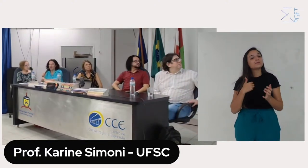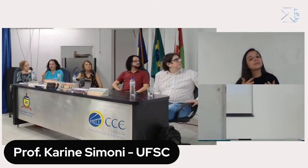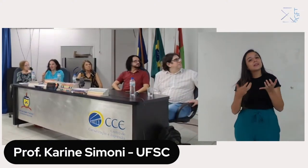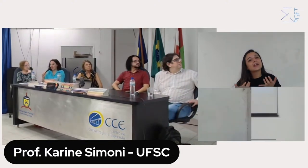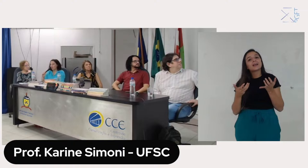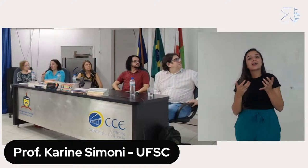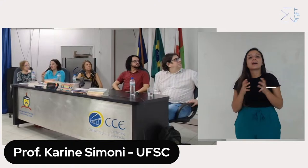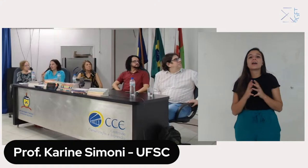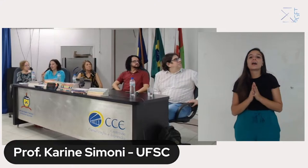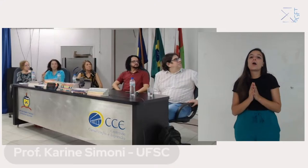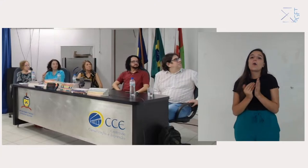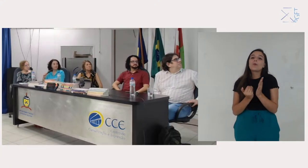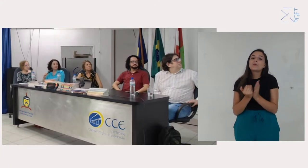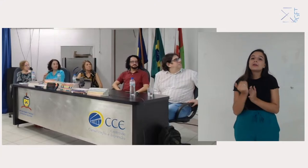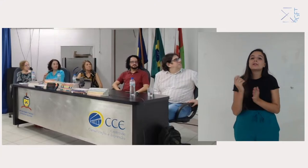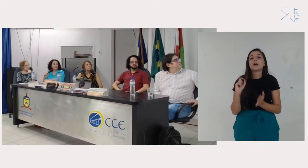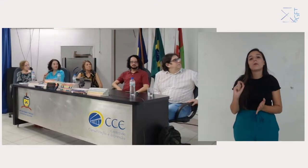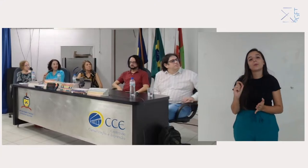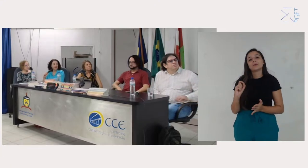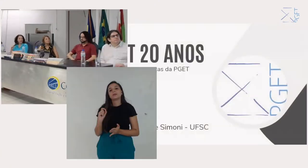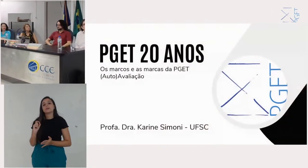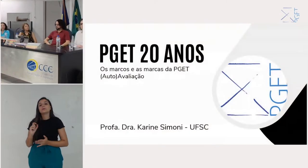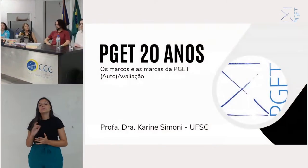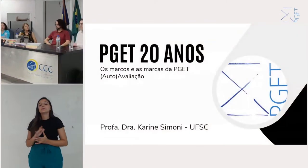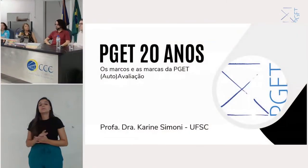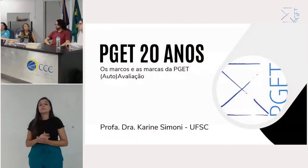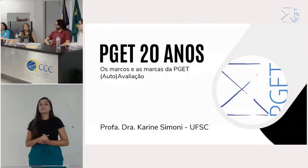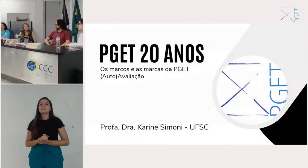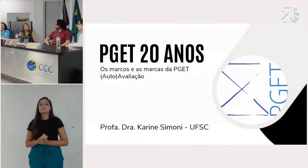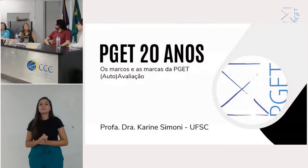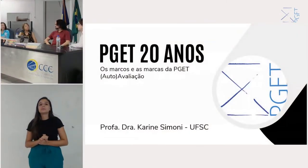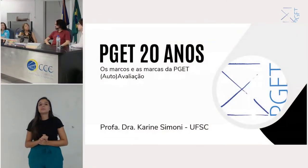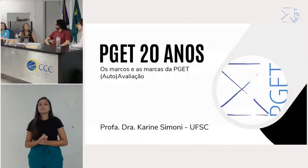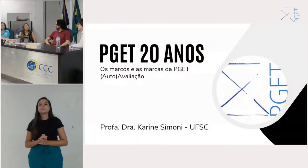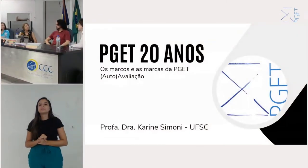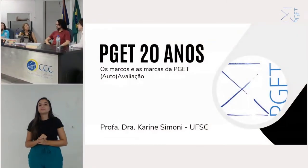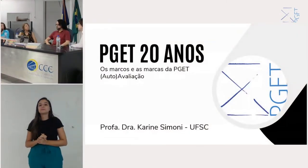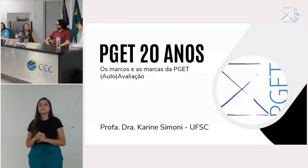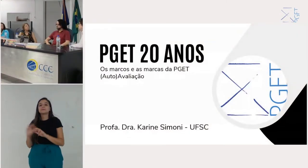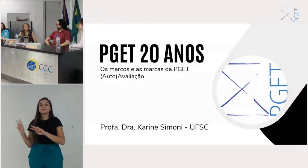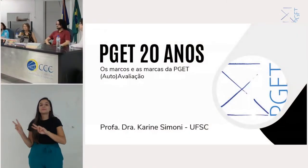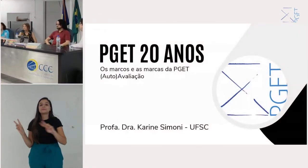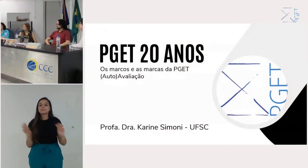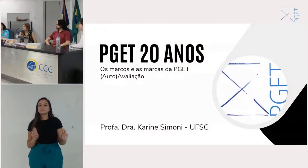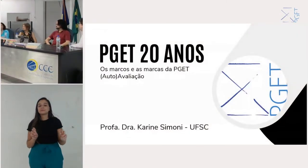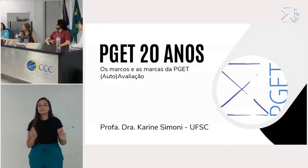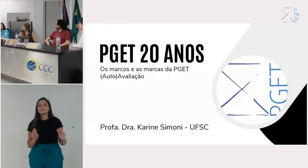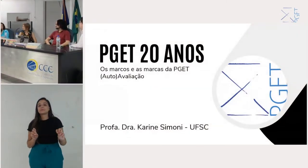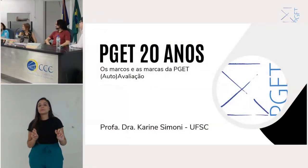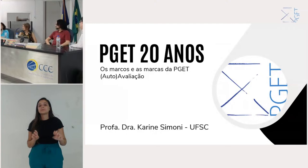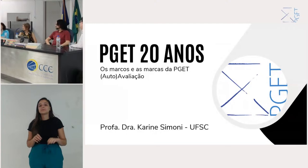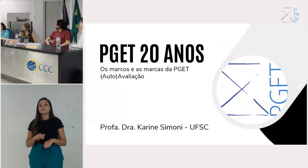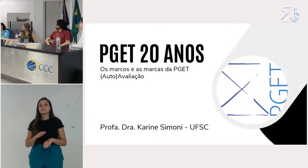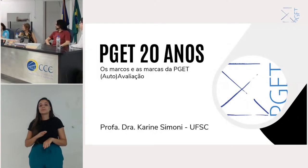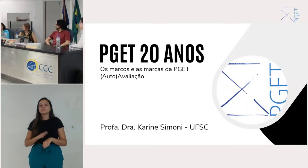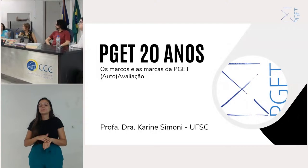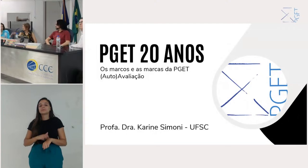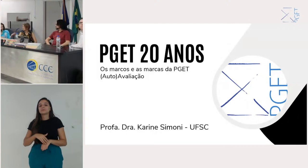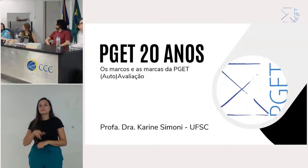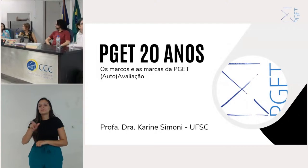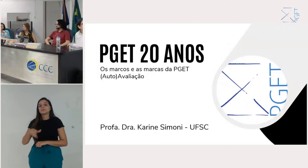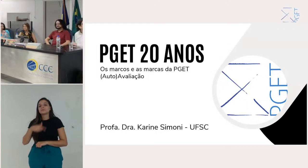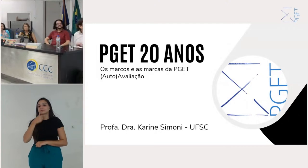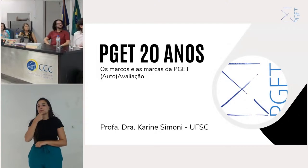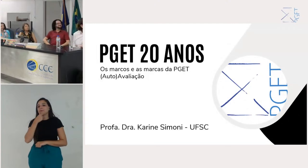verdade, começar com uma frase, com uma colocação do historiador, do grande